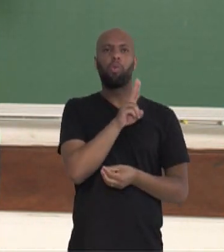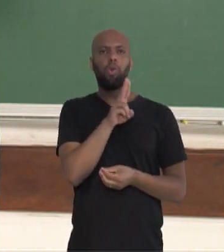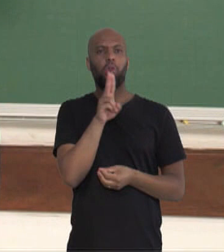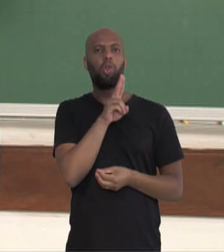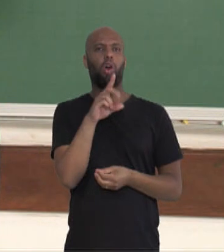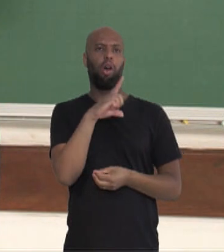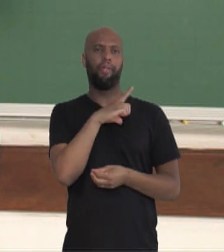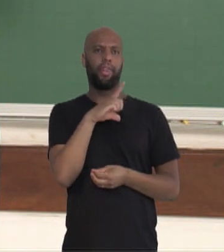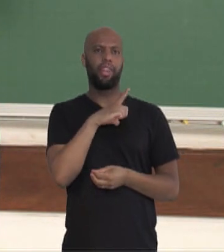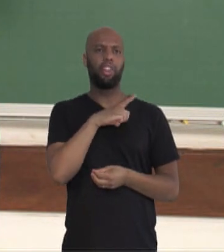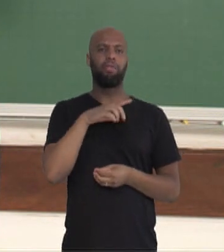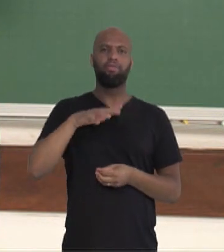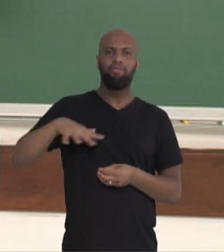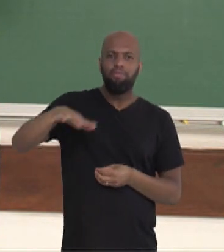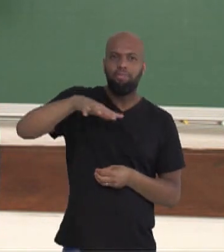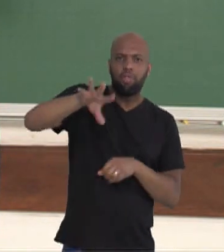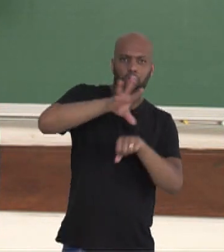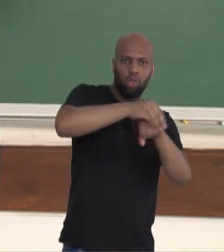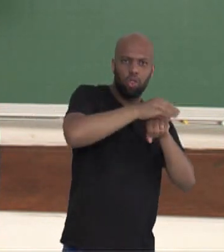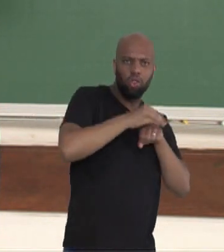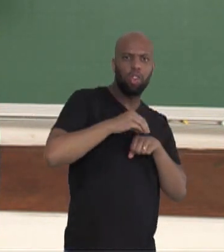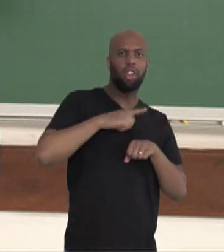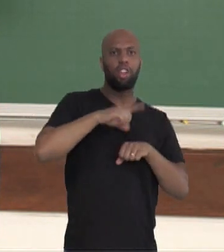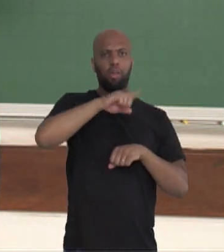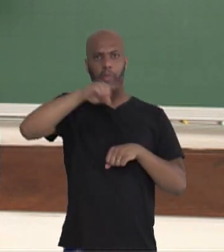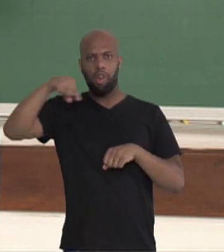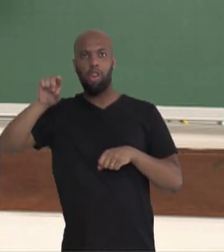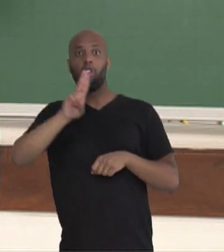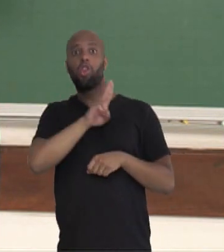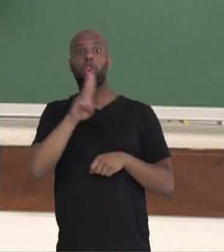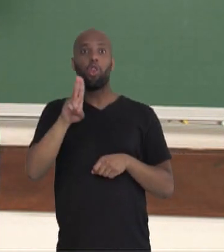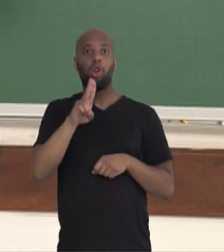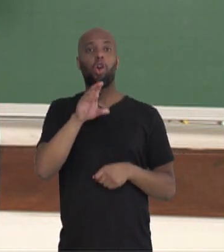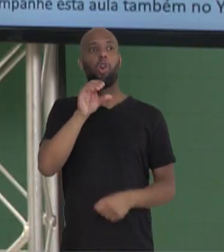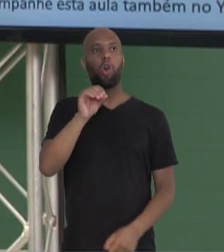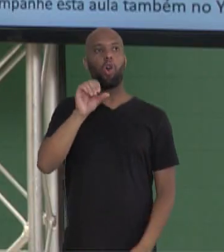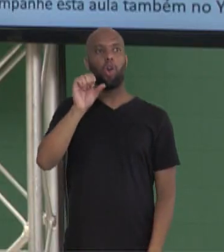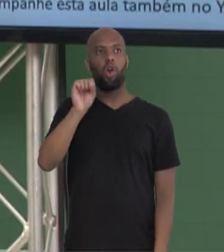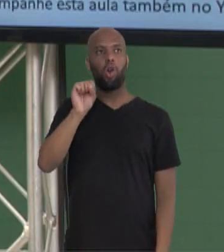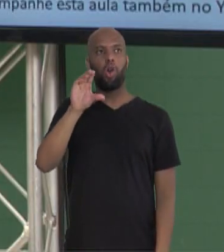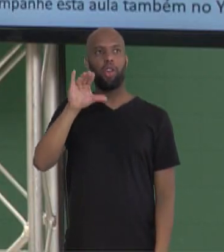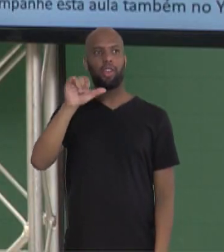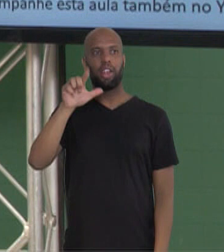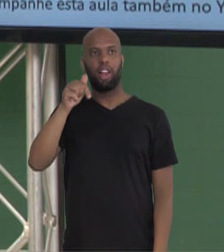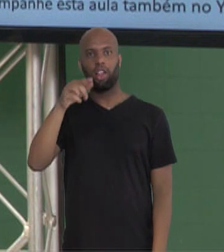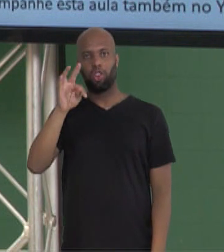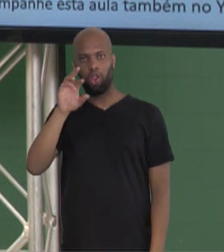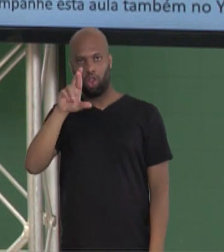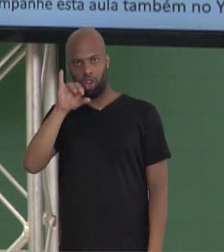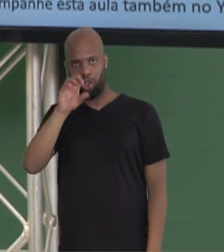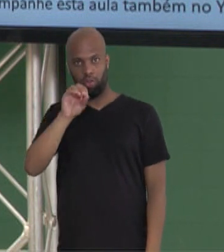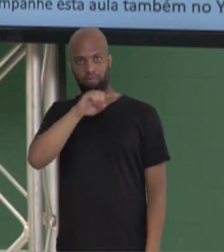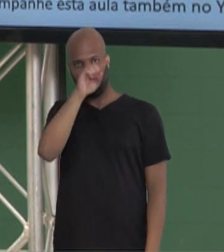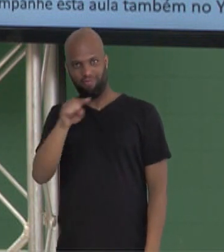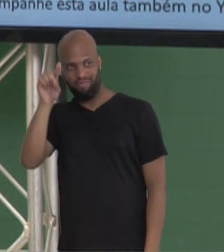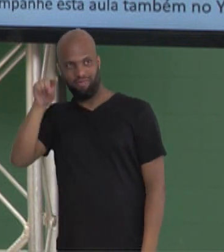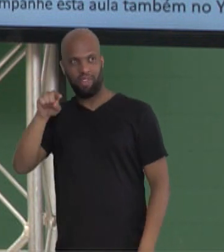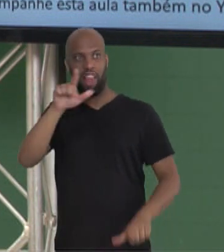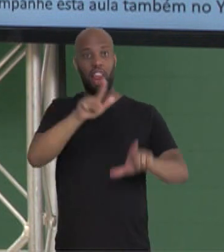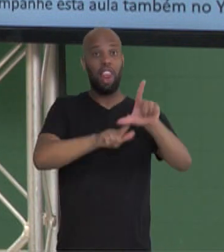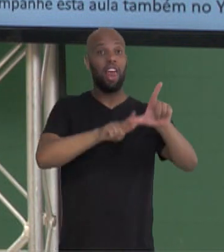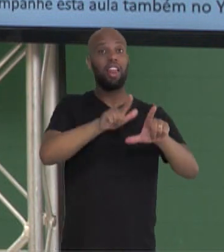né? Em várias das áreas do conhecimento ocorrem fenômenos periódicos oscilatórios, perfeito? Então, quem respondeu a letra C,